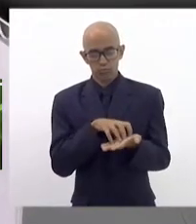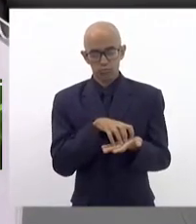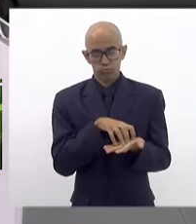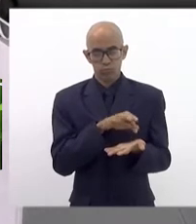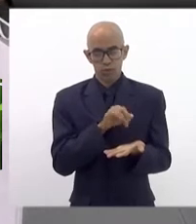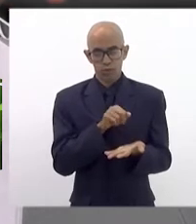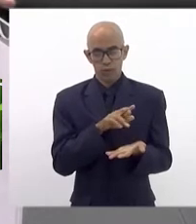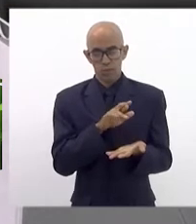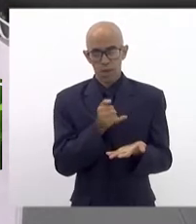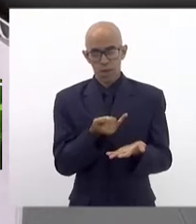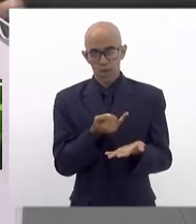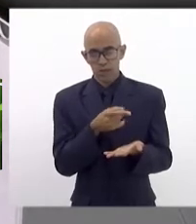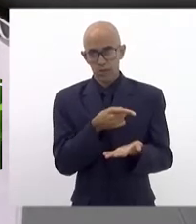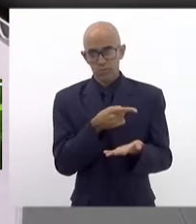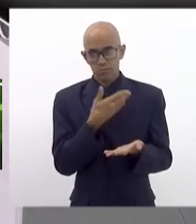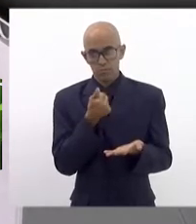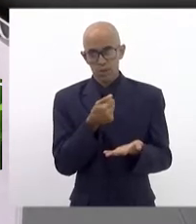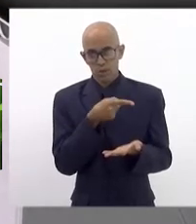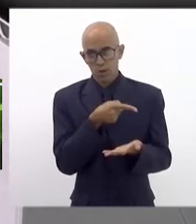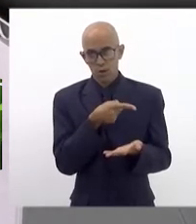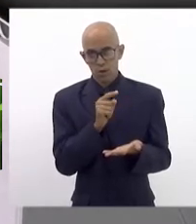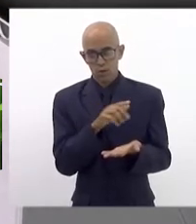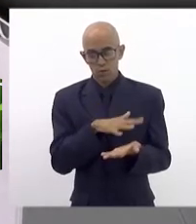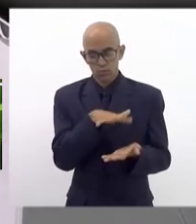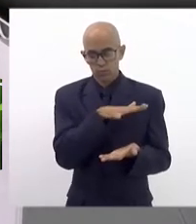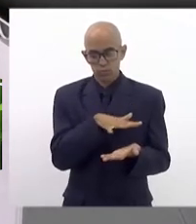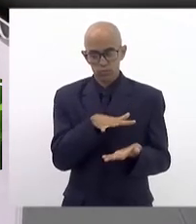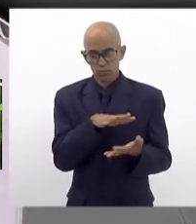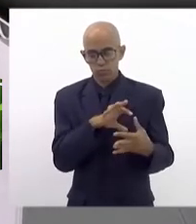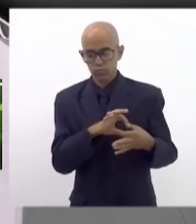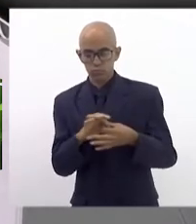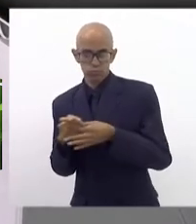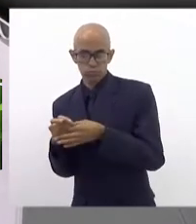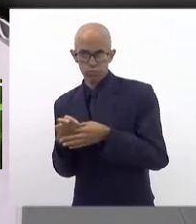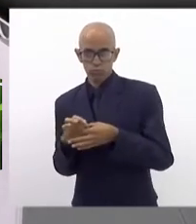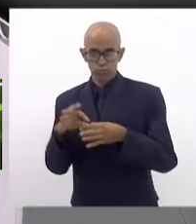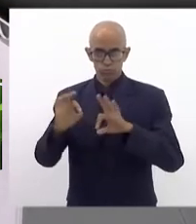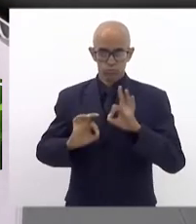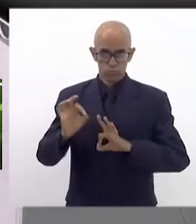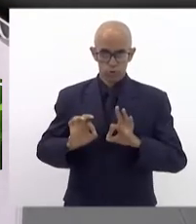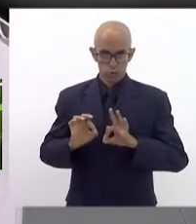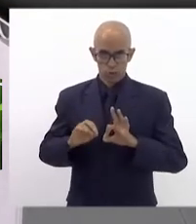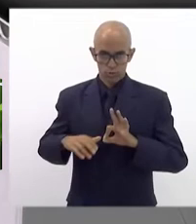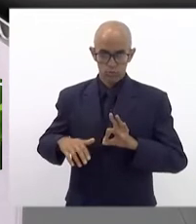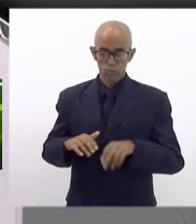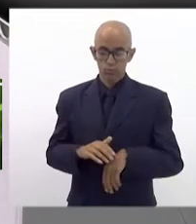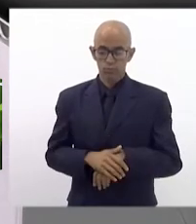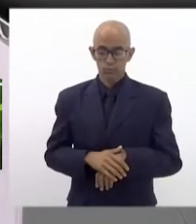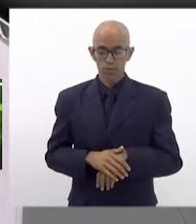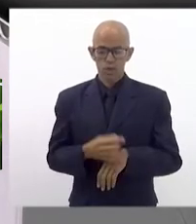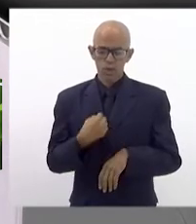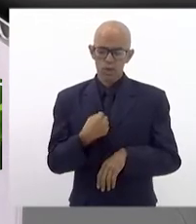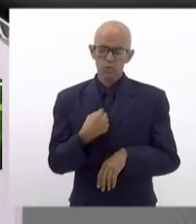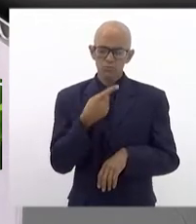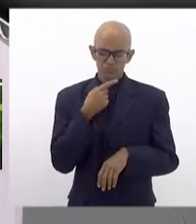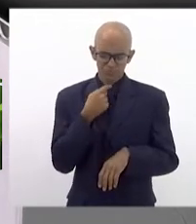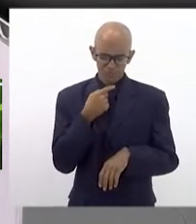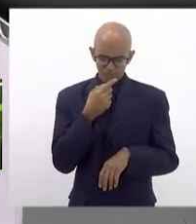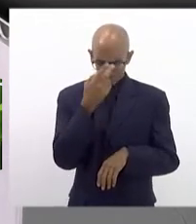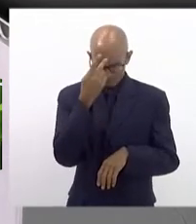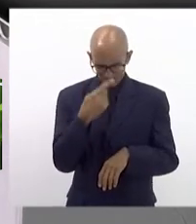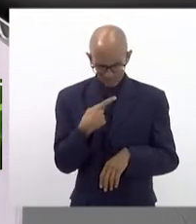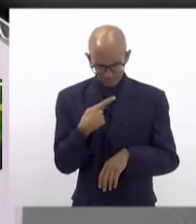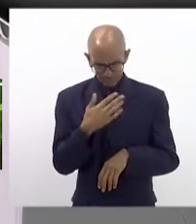no âmbito do projeto como um todo. Eu me pergunto se a ideia de